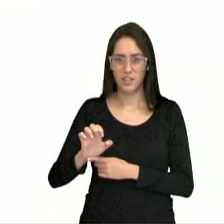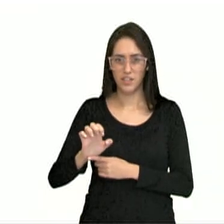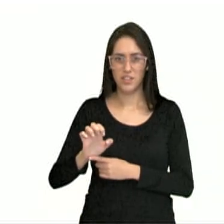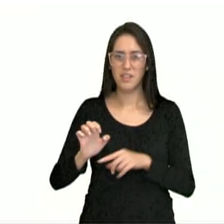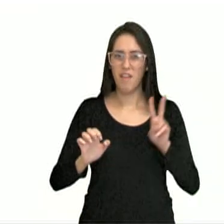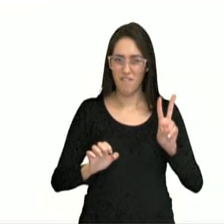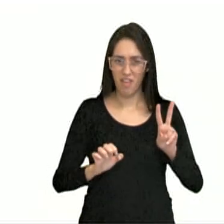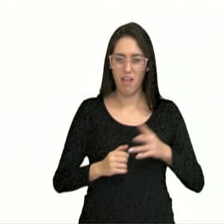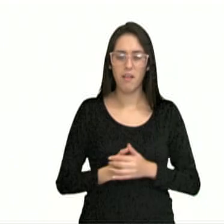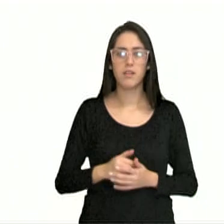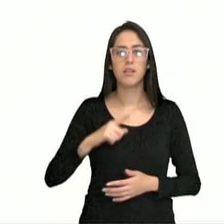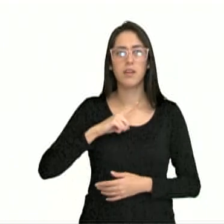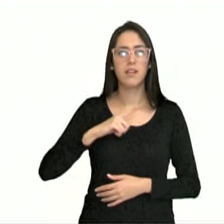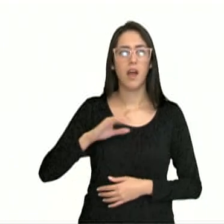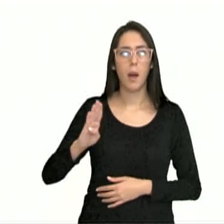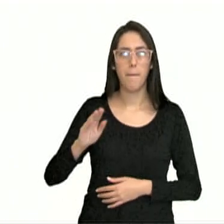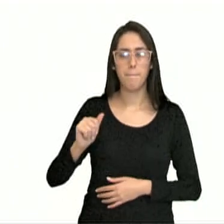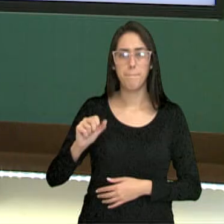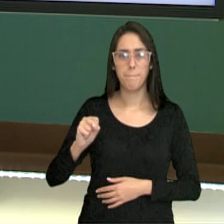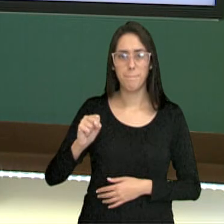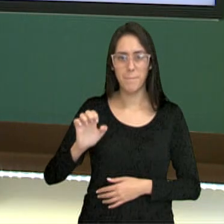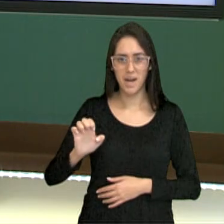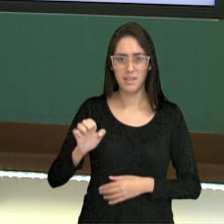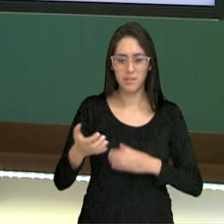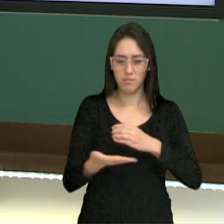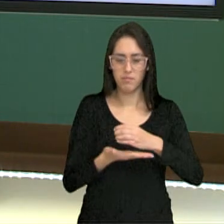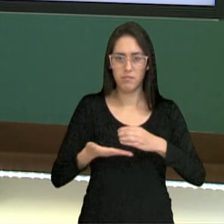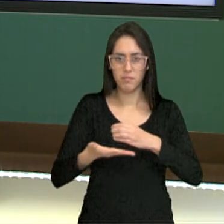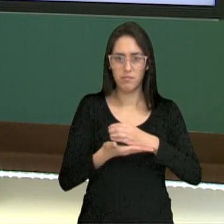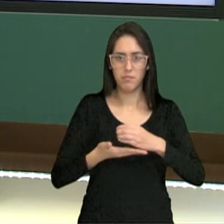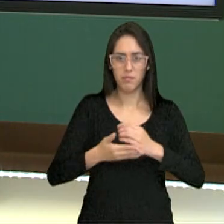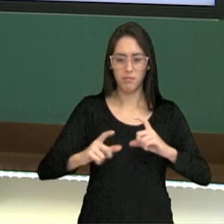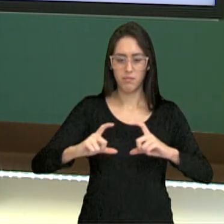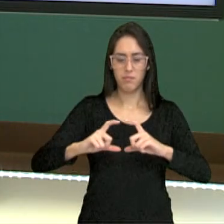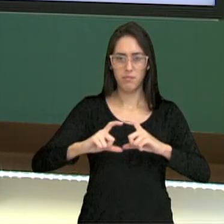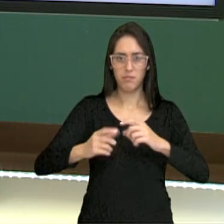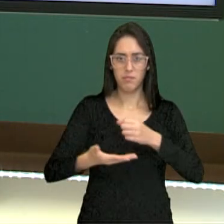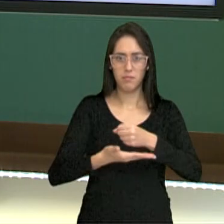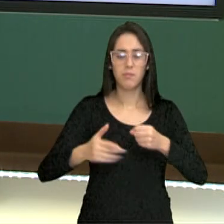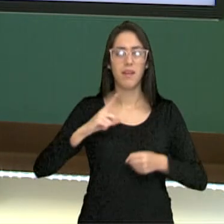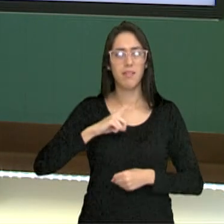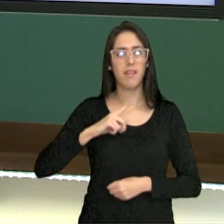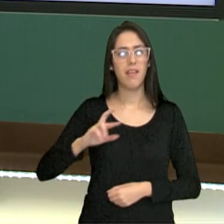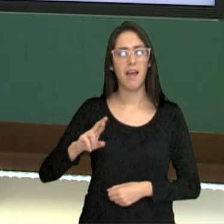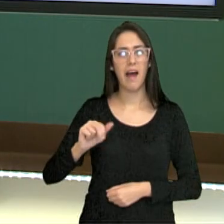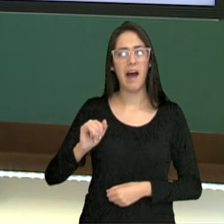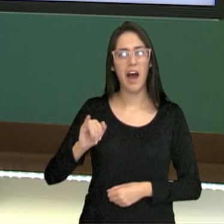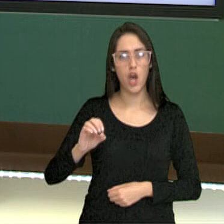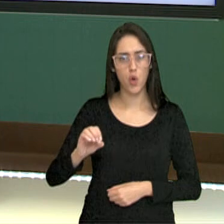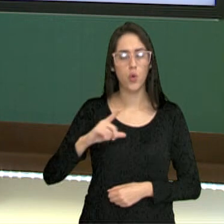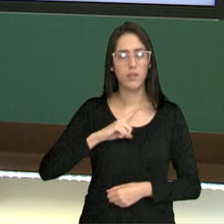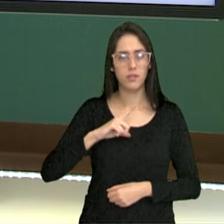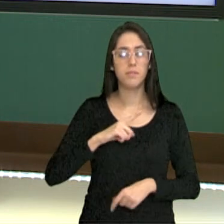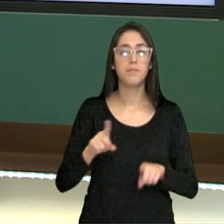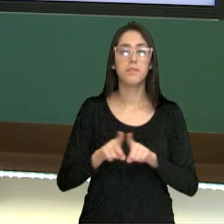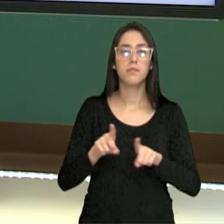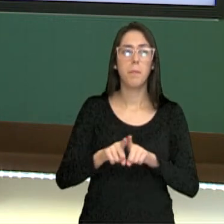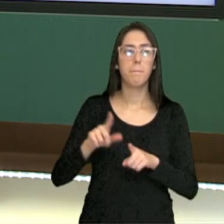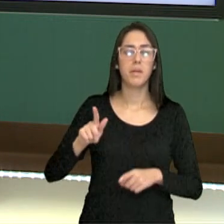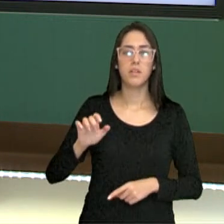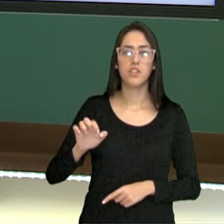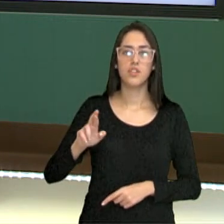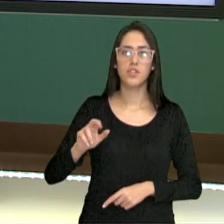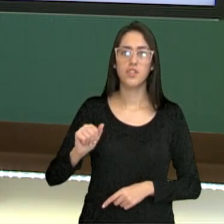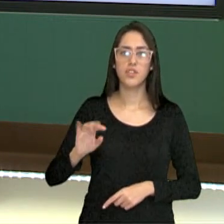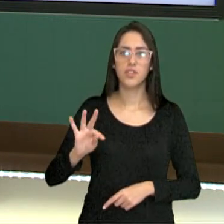externa dele, a base, que é uma região circular de raio R, né, e centro em O, e as geratrizes, que